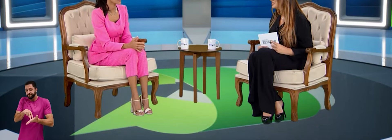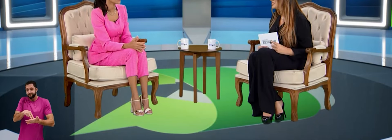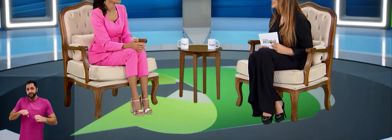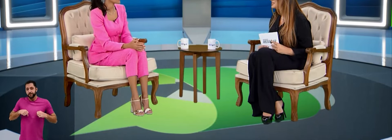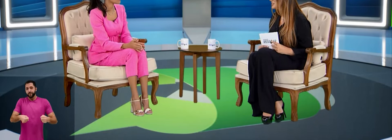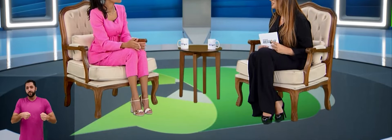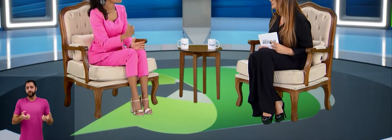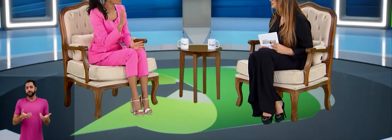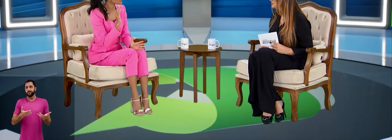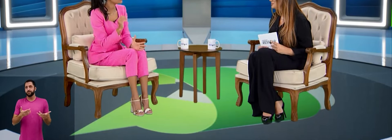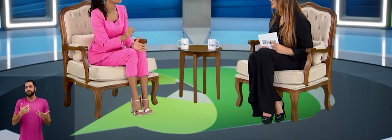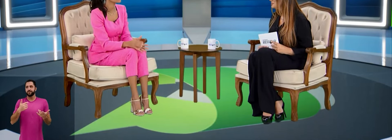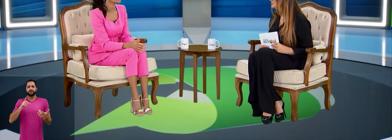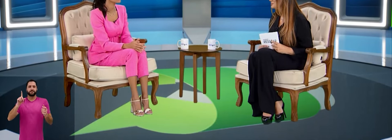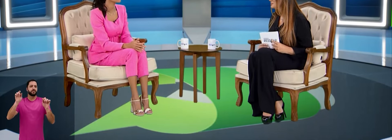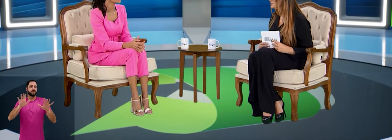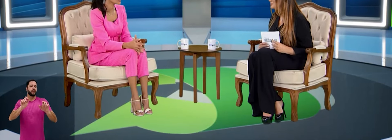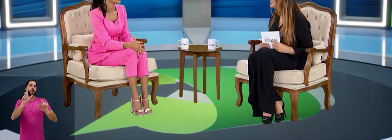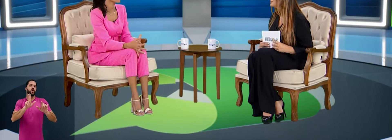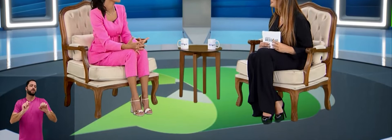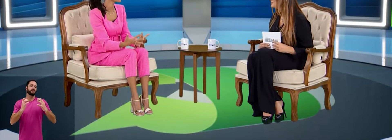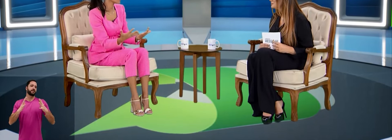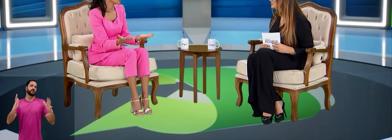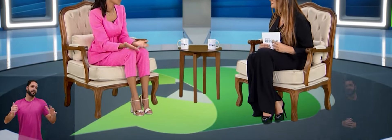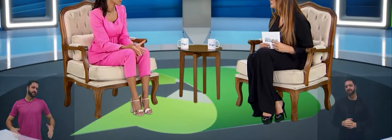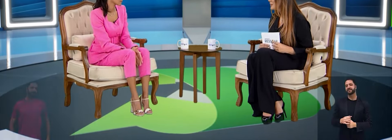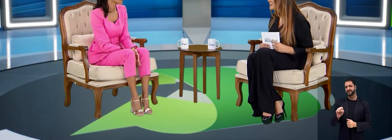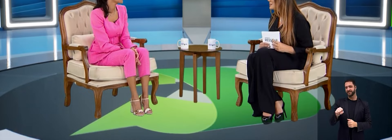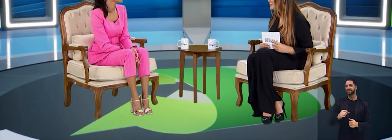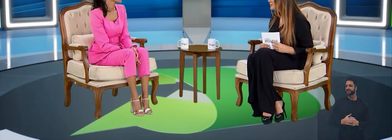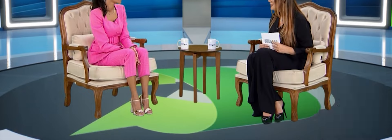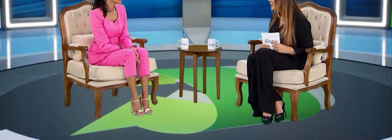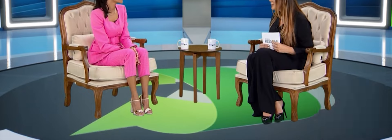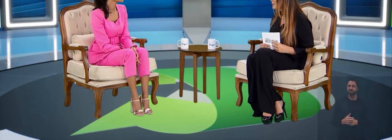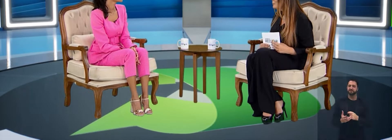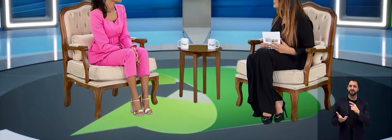vez mais, para essa jornada aí de luz, de mais luz.